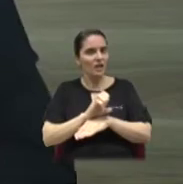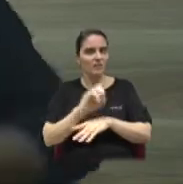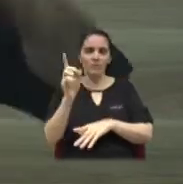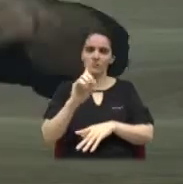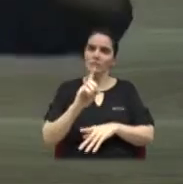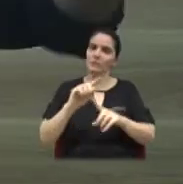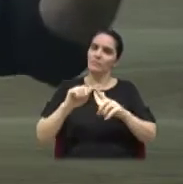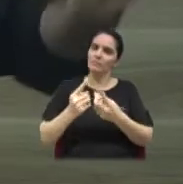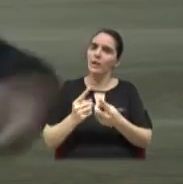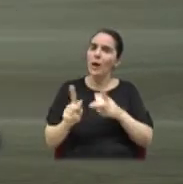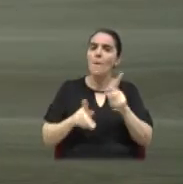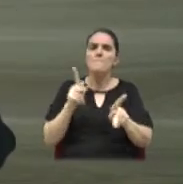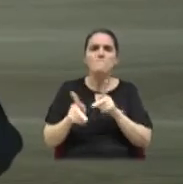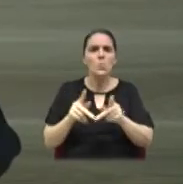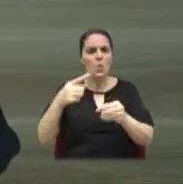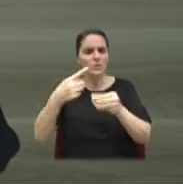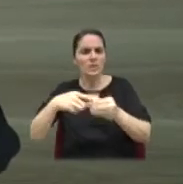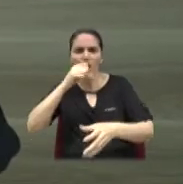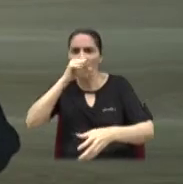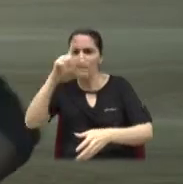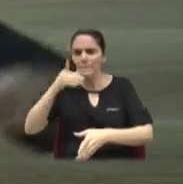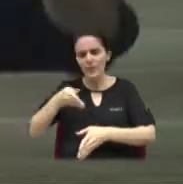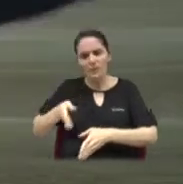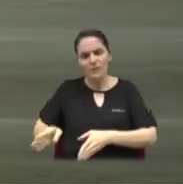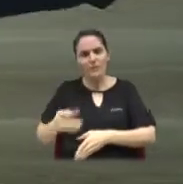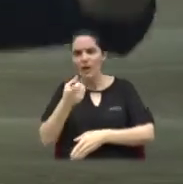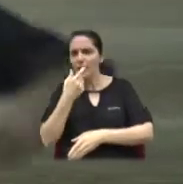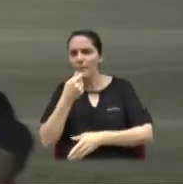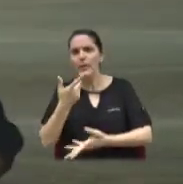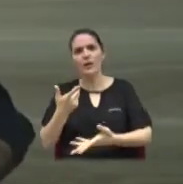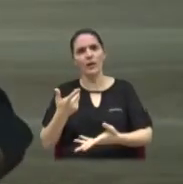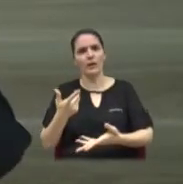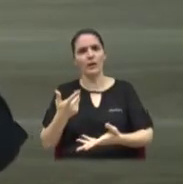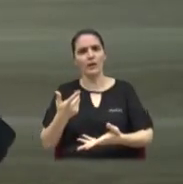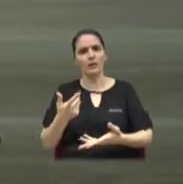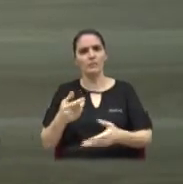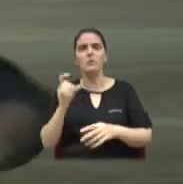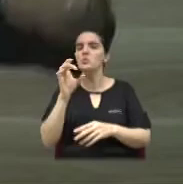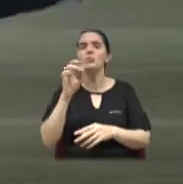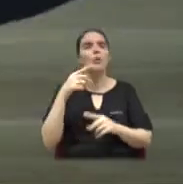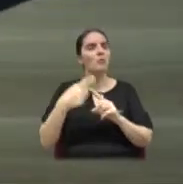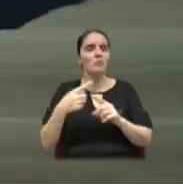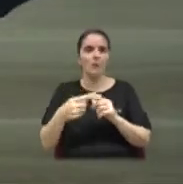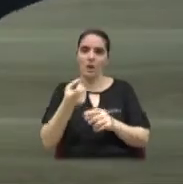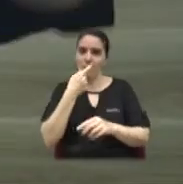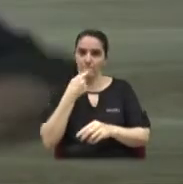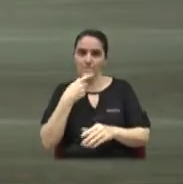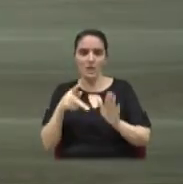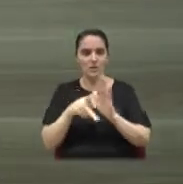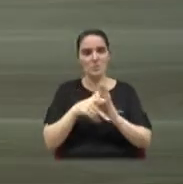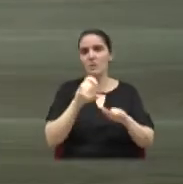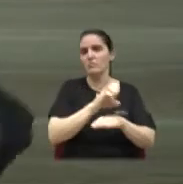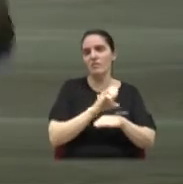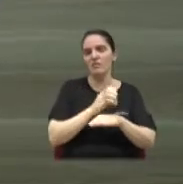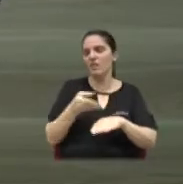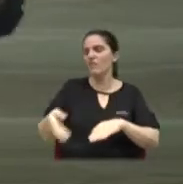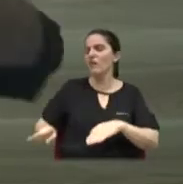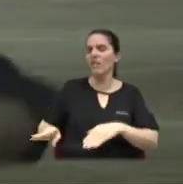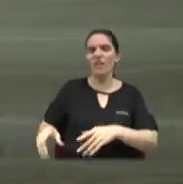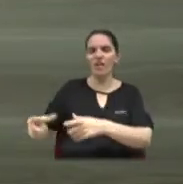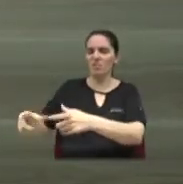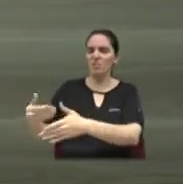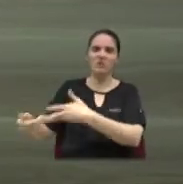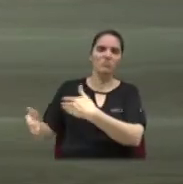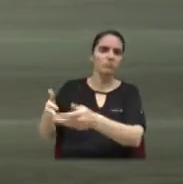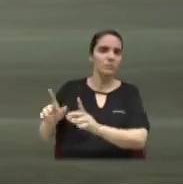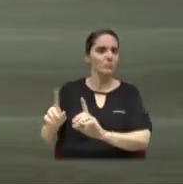remédio, é o mesmo povo da nossa cidade. Então, só porque pega o remédio do Estado, vai lá na casinha. Quantos imóveis